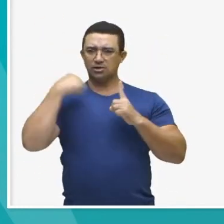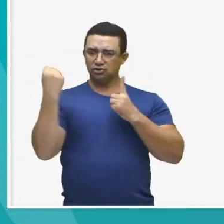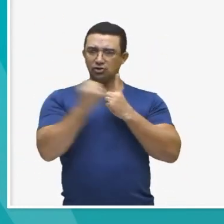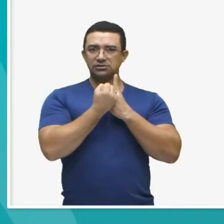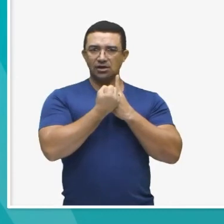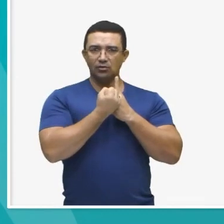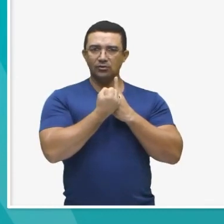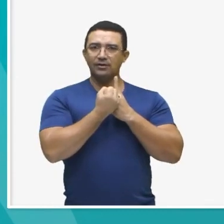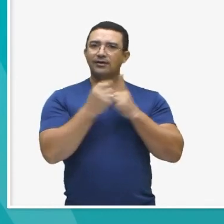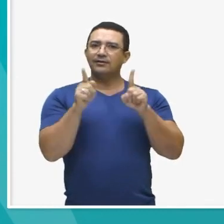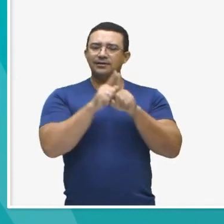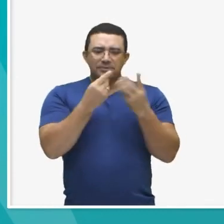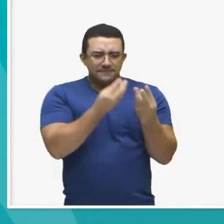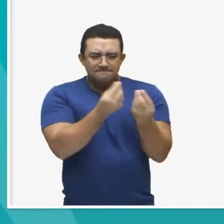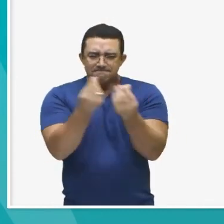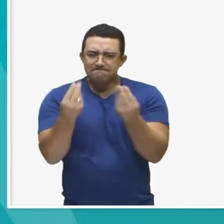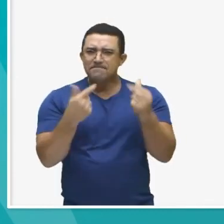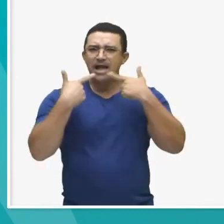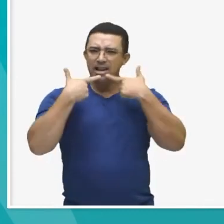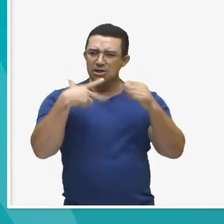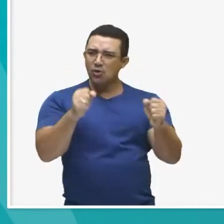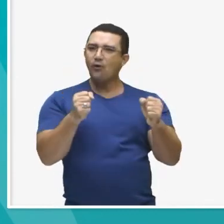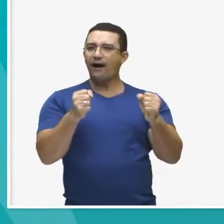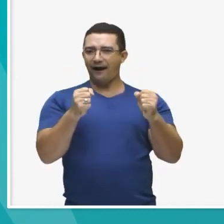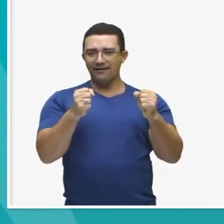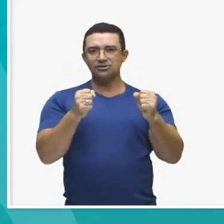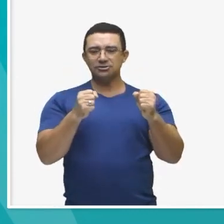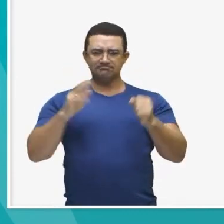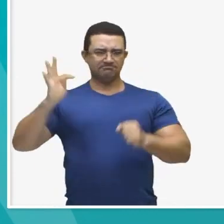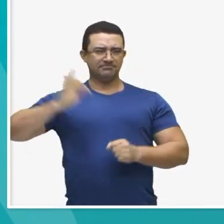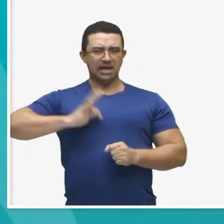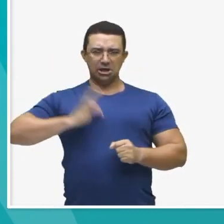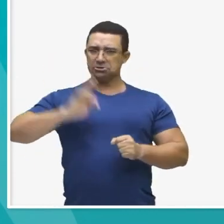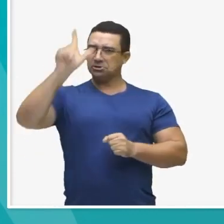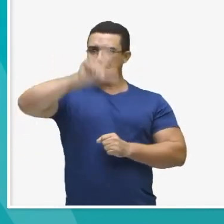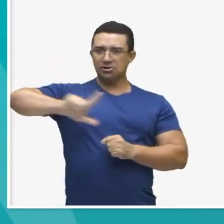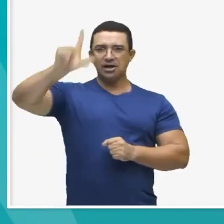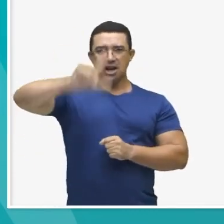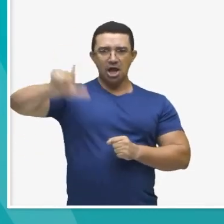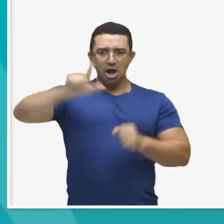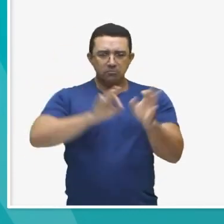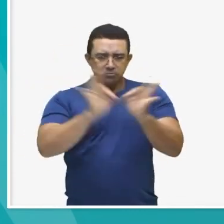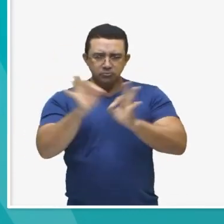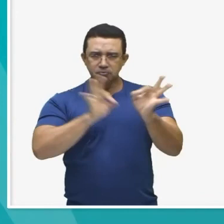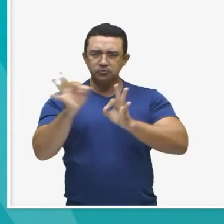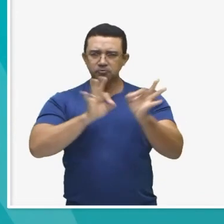da linguagem, trabalho da linguagem, uma técnica literária por trás da construção desses